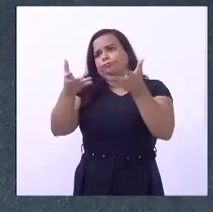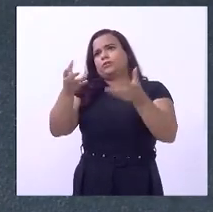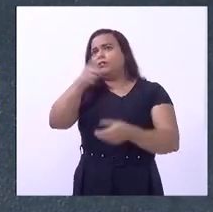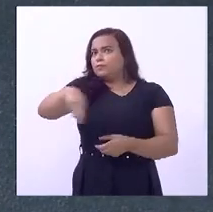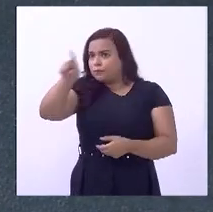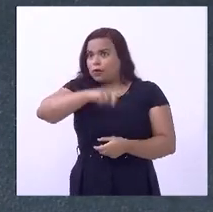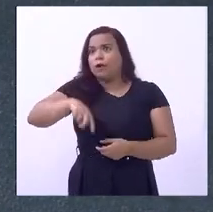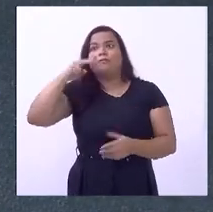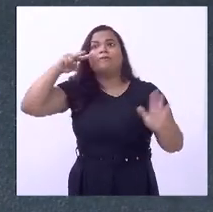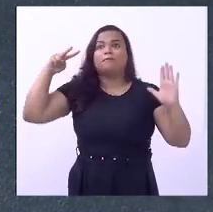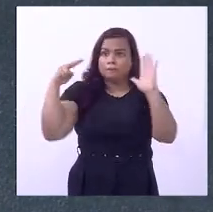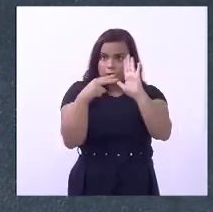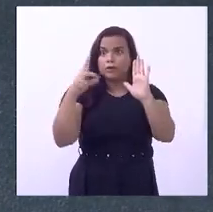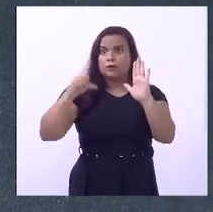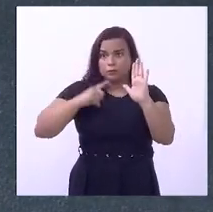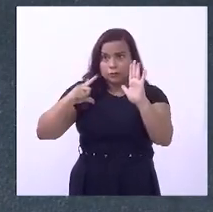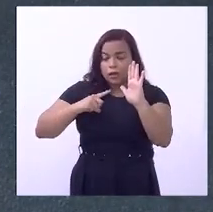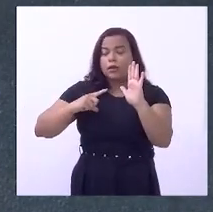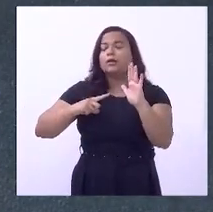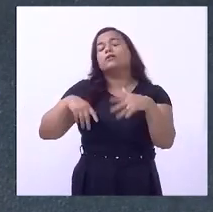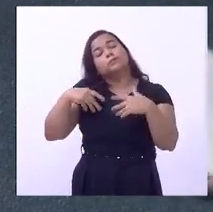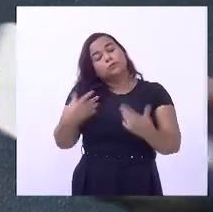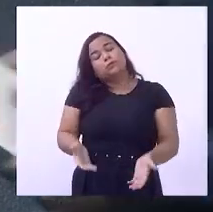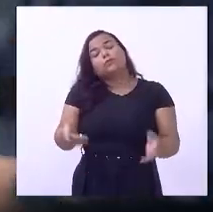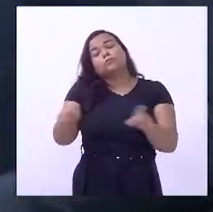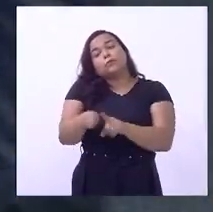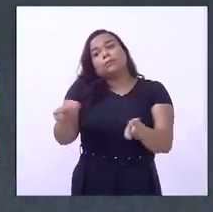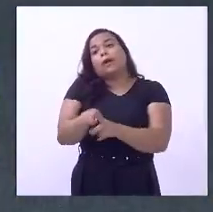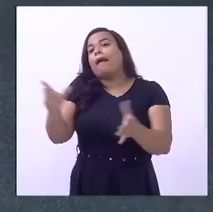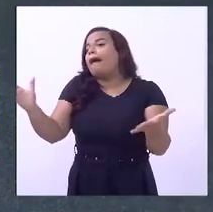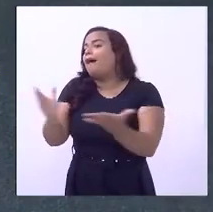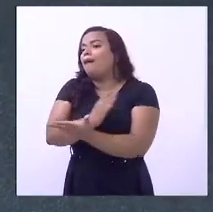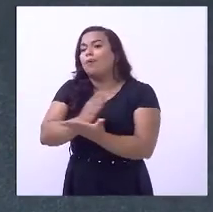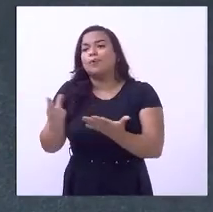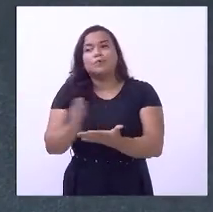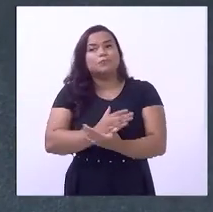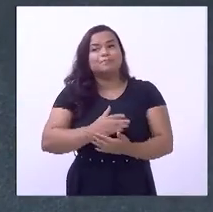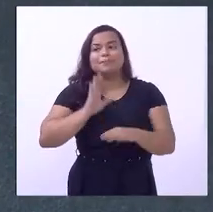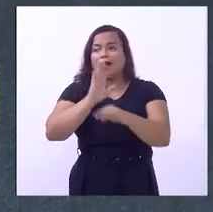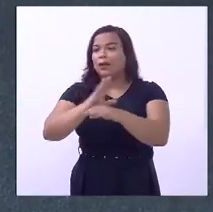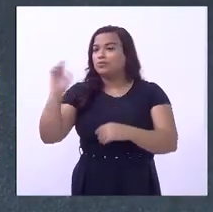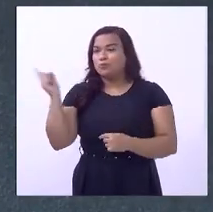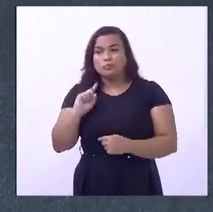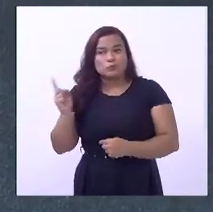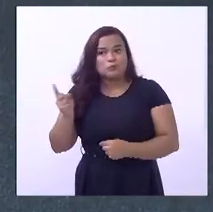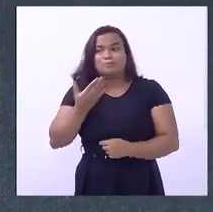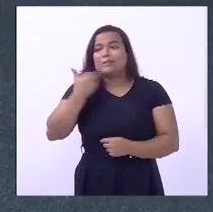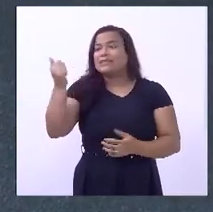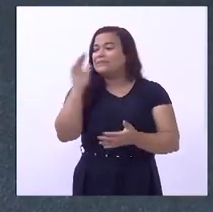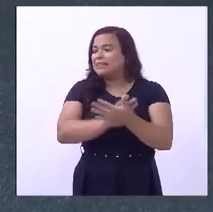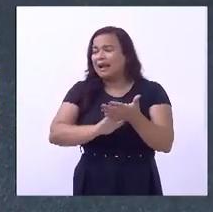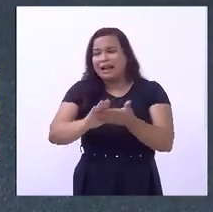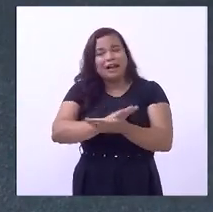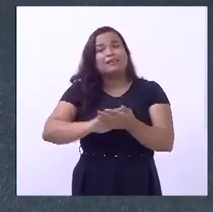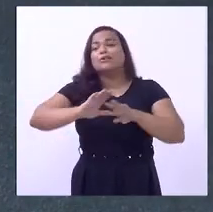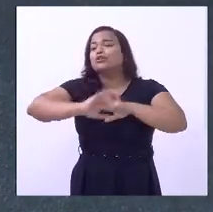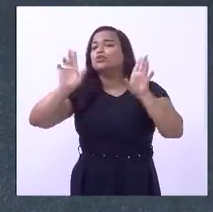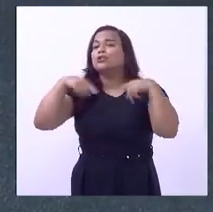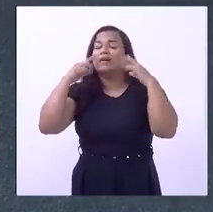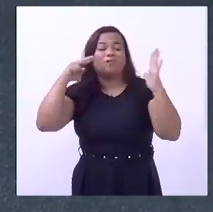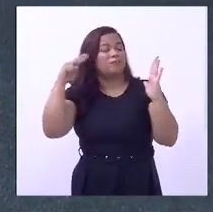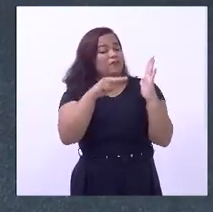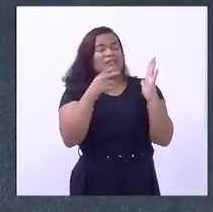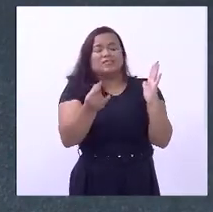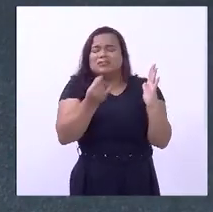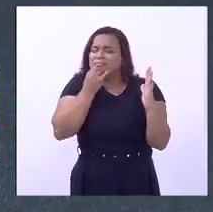tiveram acesso a elas. Agora, outras não ajudam, não melhoram e só entristecem a gente,